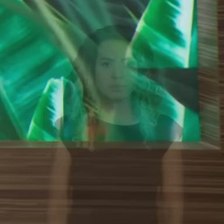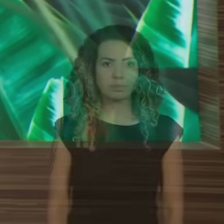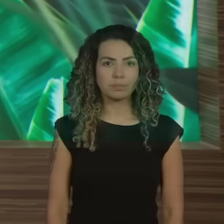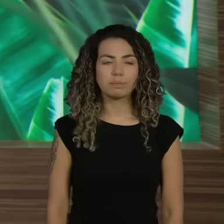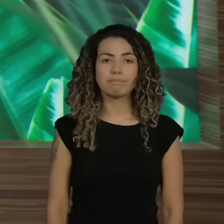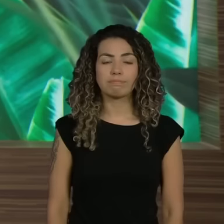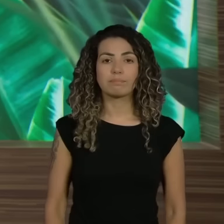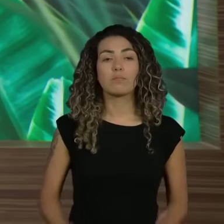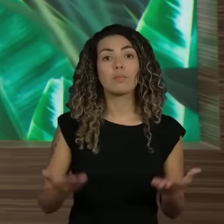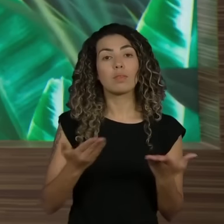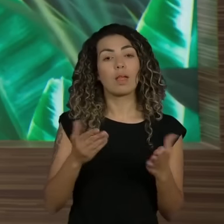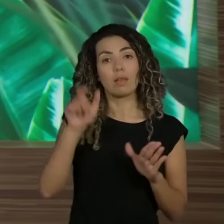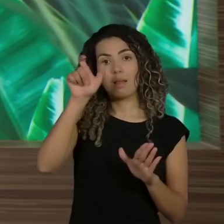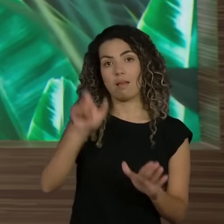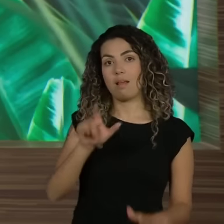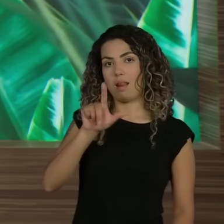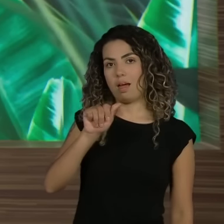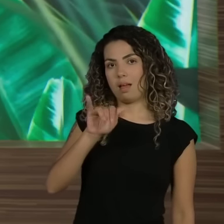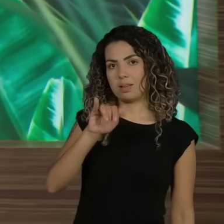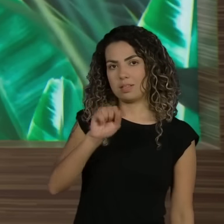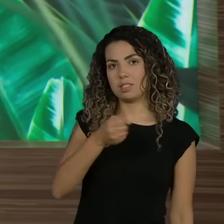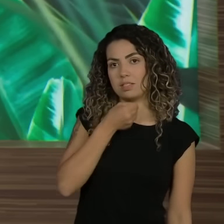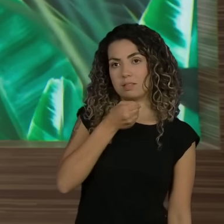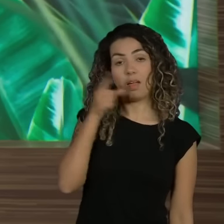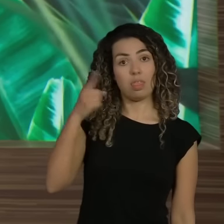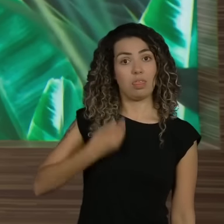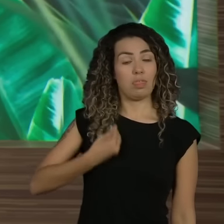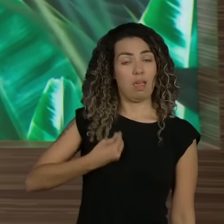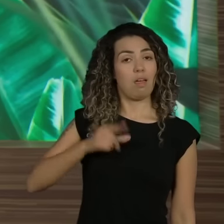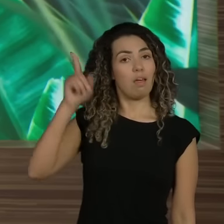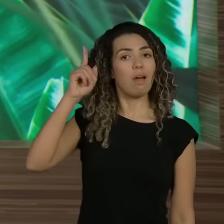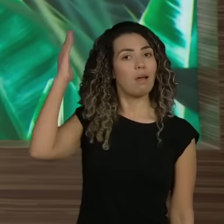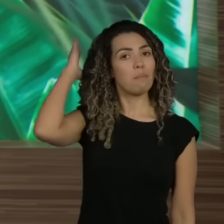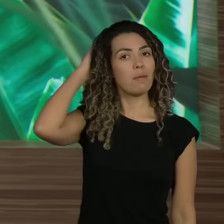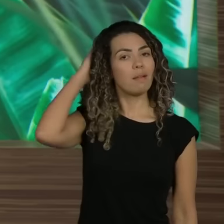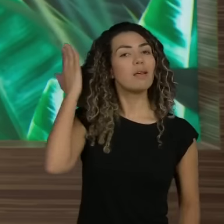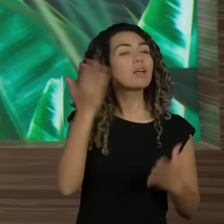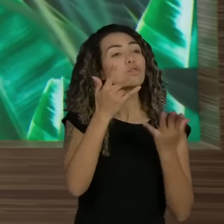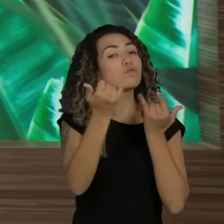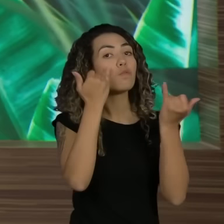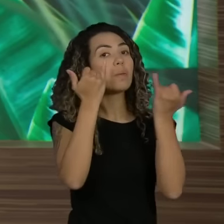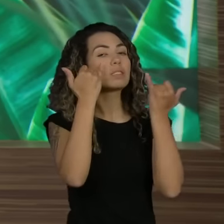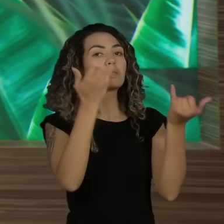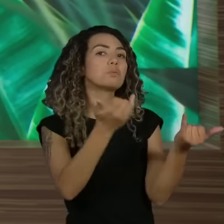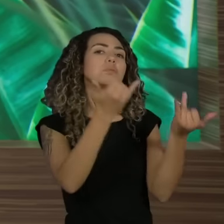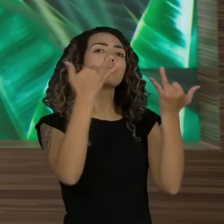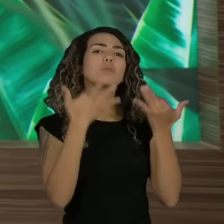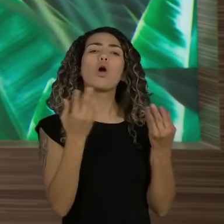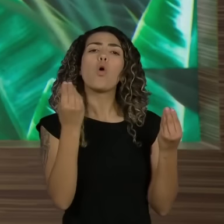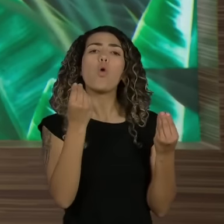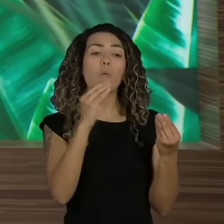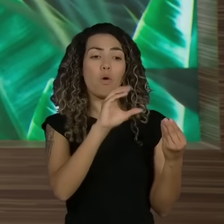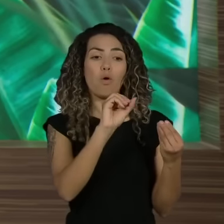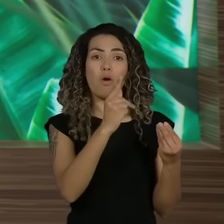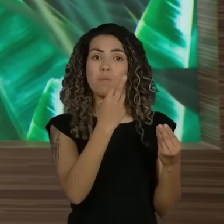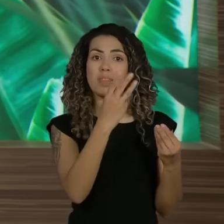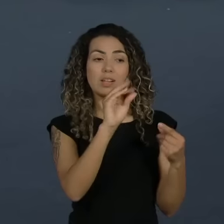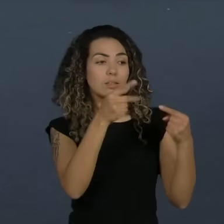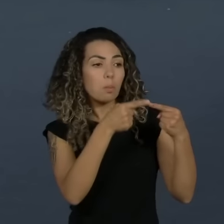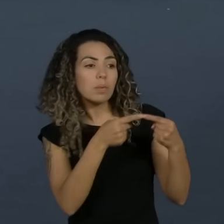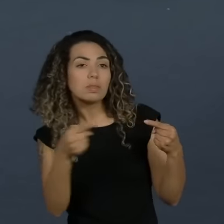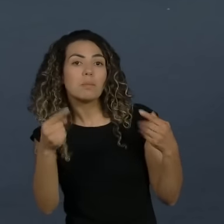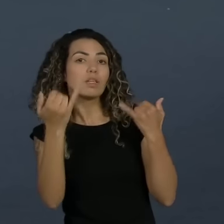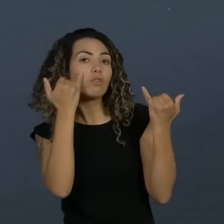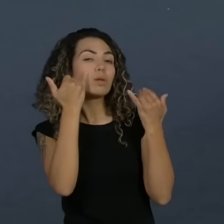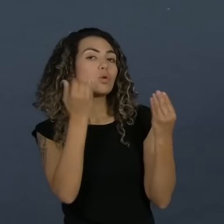A repórter Laís Duarte está em Belém, no Pará, e tem mais informações sobre a primeira semana da COP30.